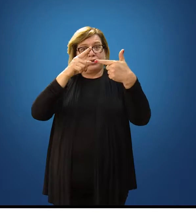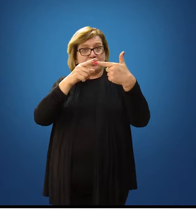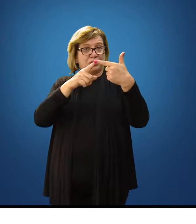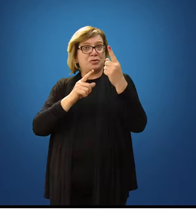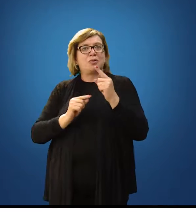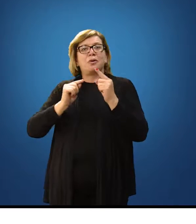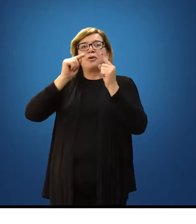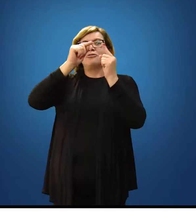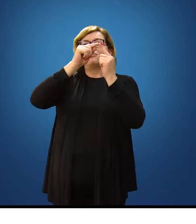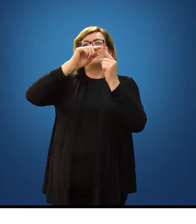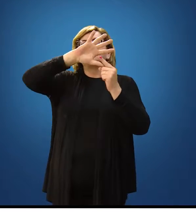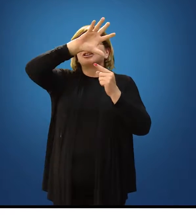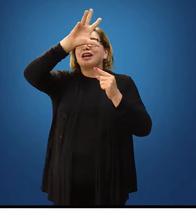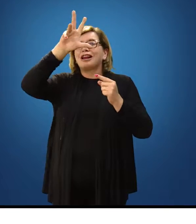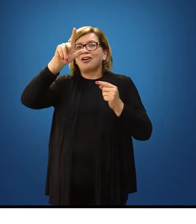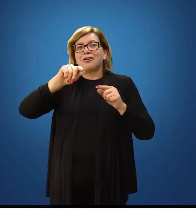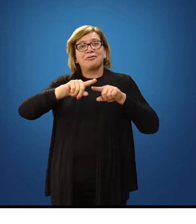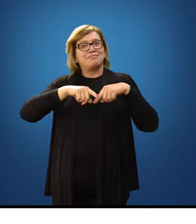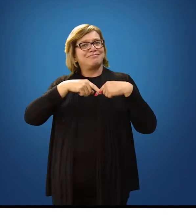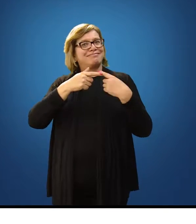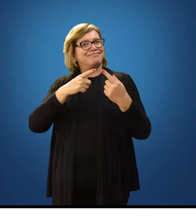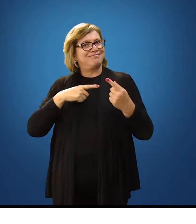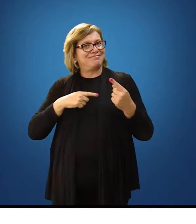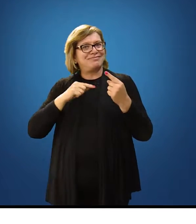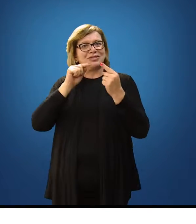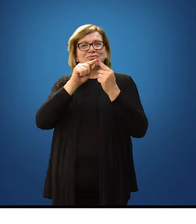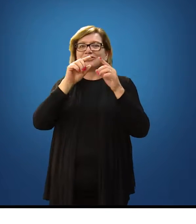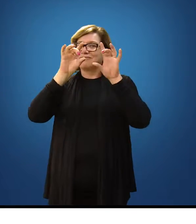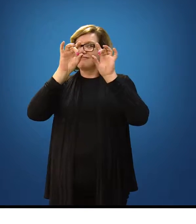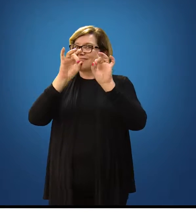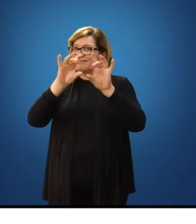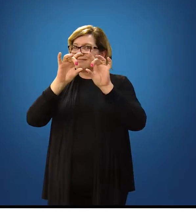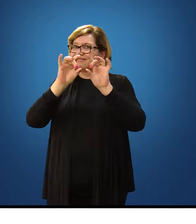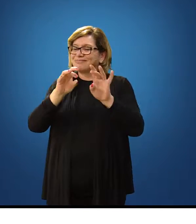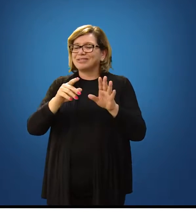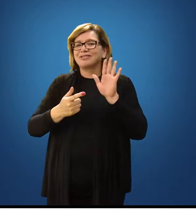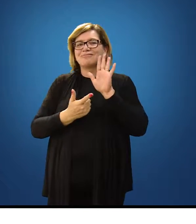temos alguns objetivos específicos que representam